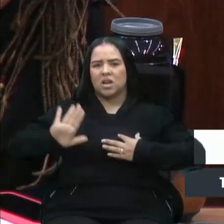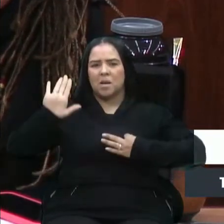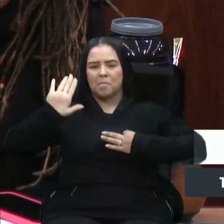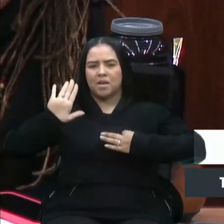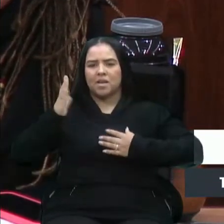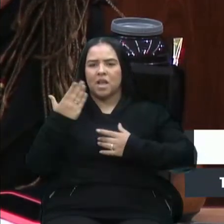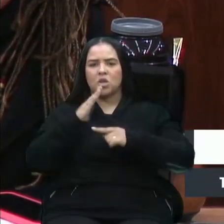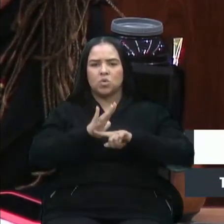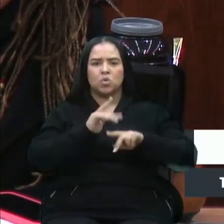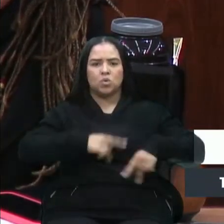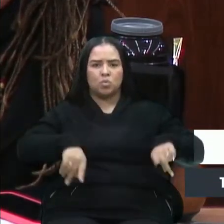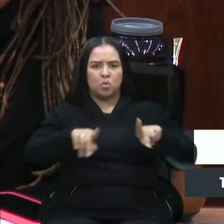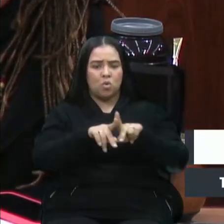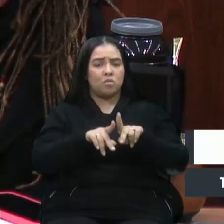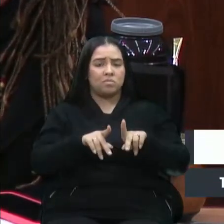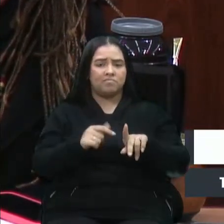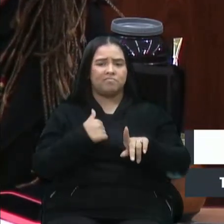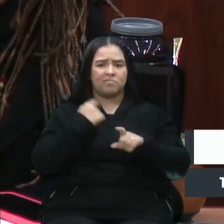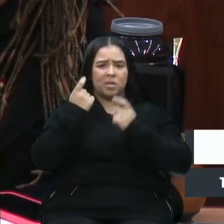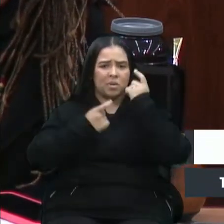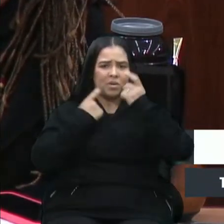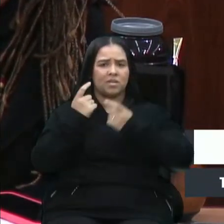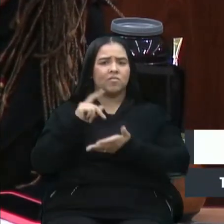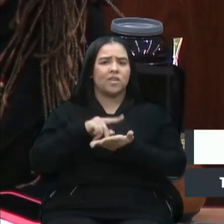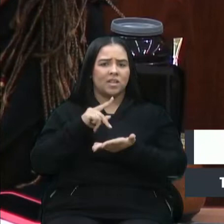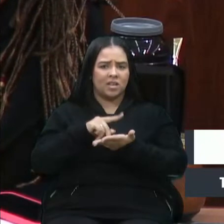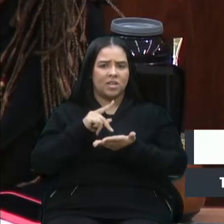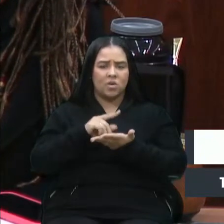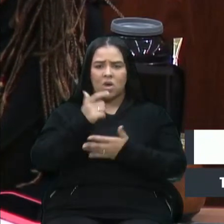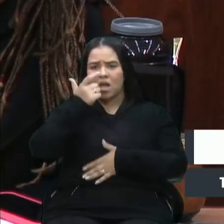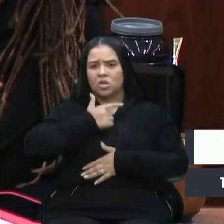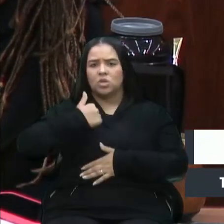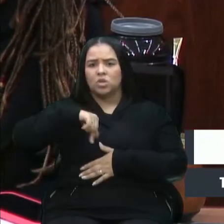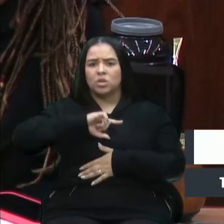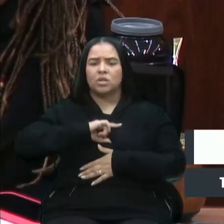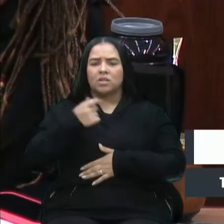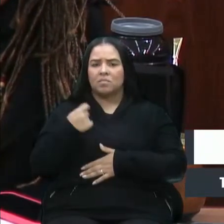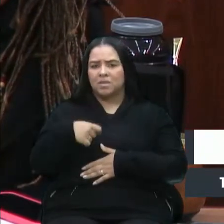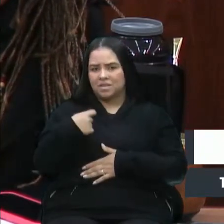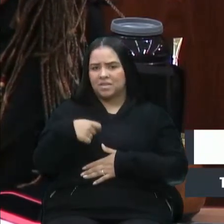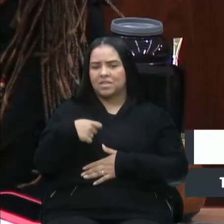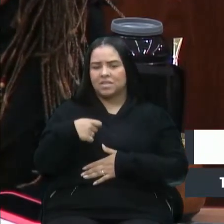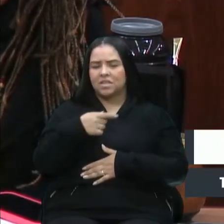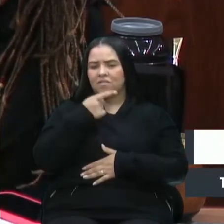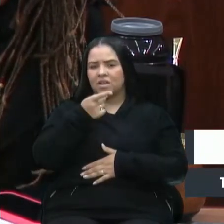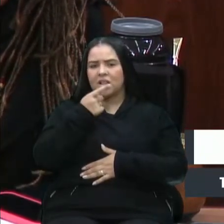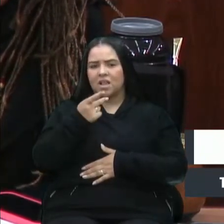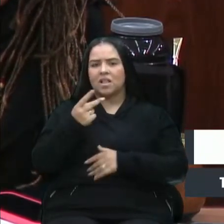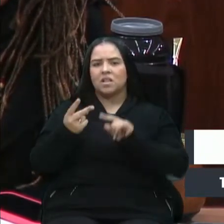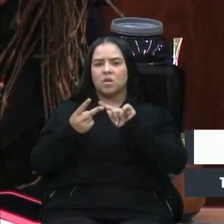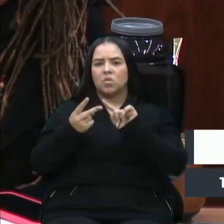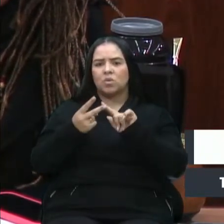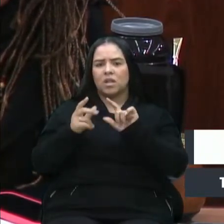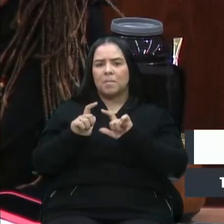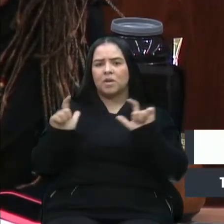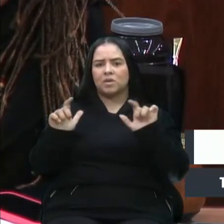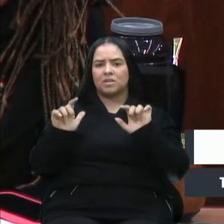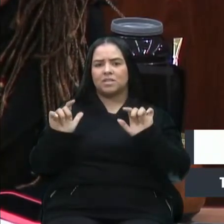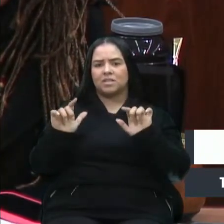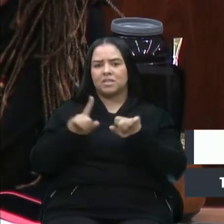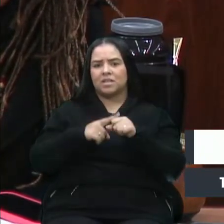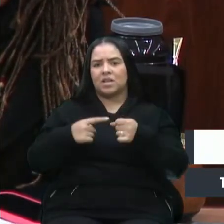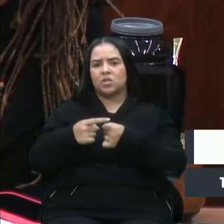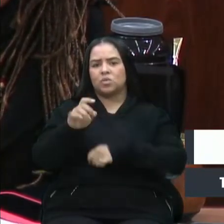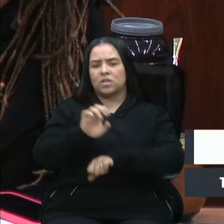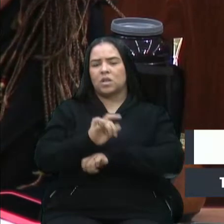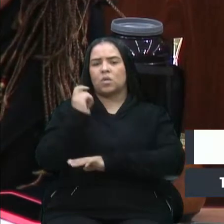auxilia a vida do povo me preocupa muito Vereador e acho que nós temos que estar atentos como a segunda maior cidade do Rio Grande do Sul porque as consequências